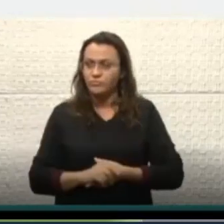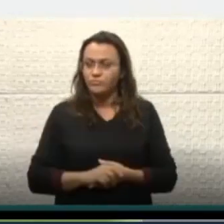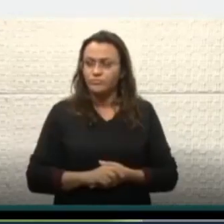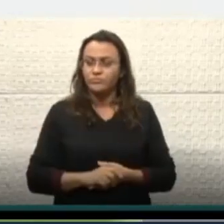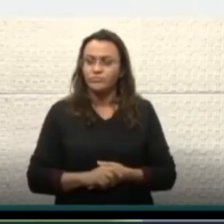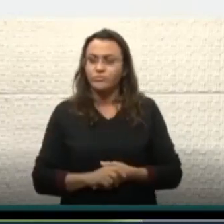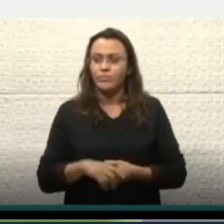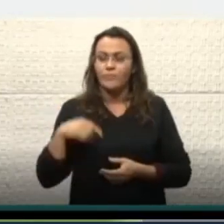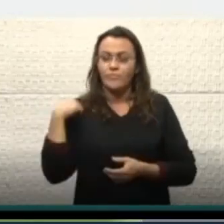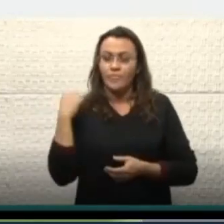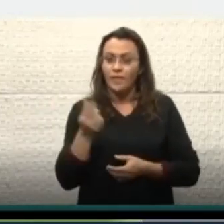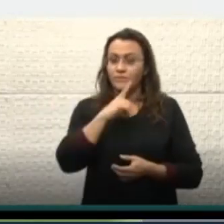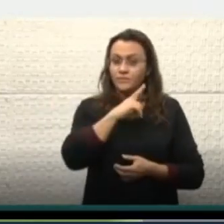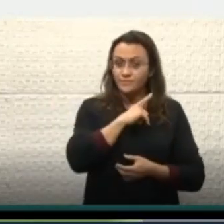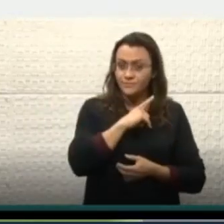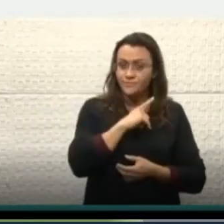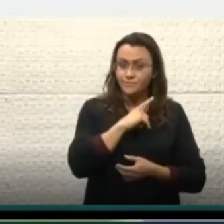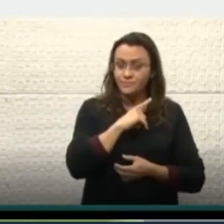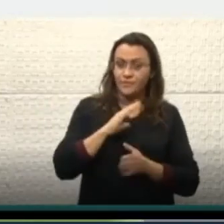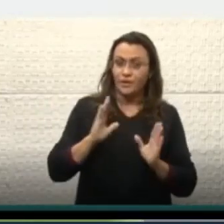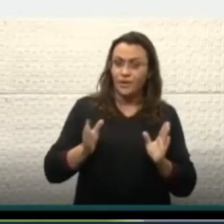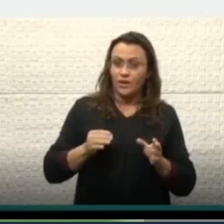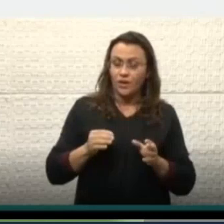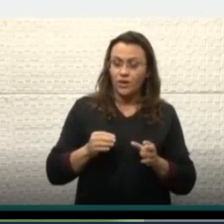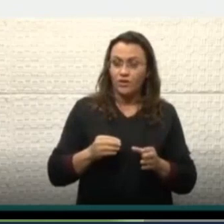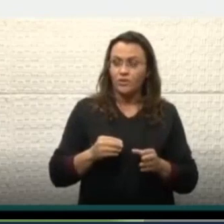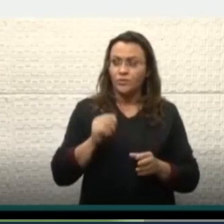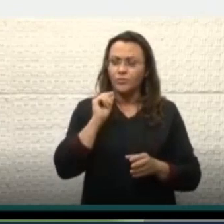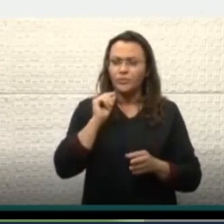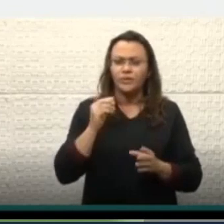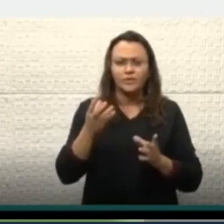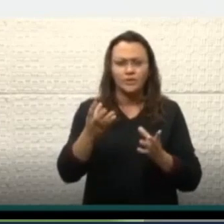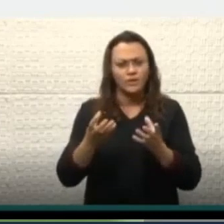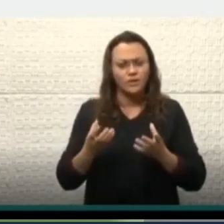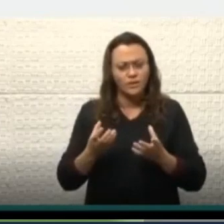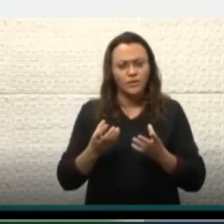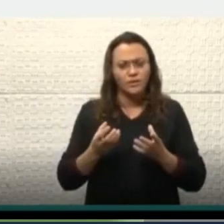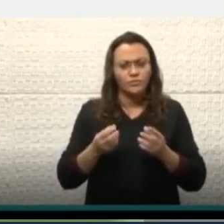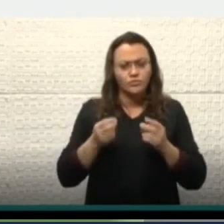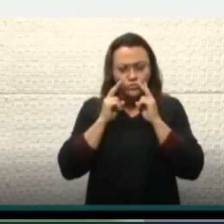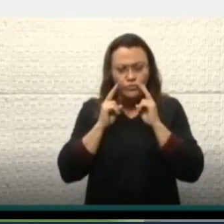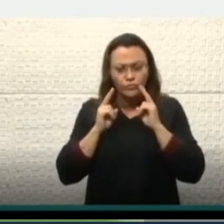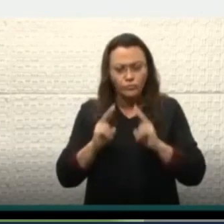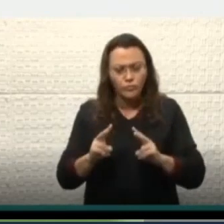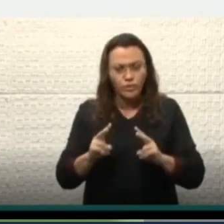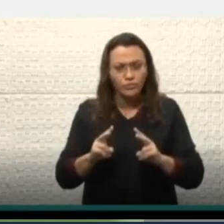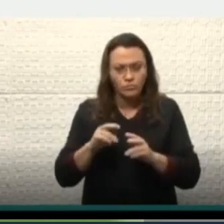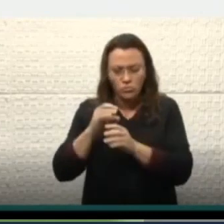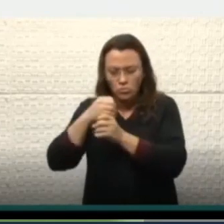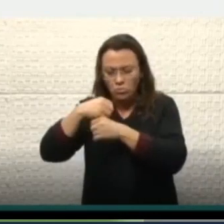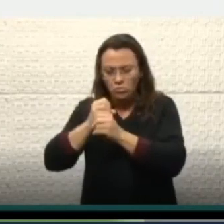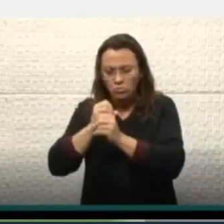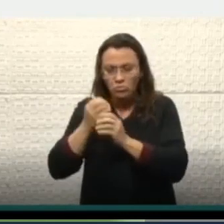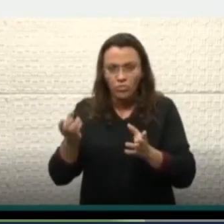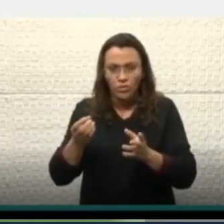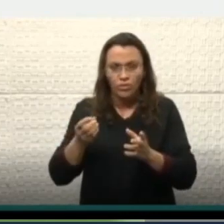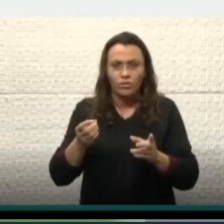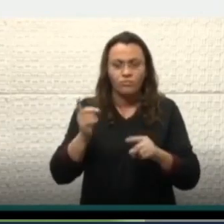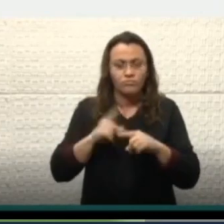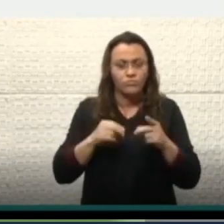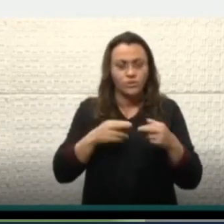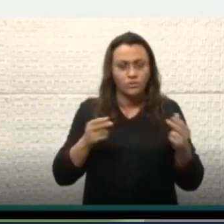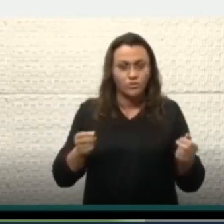A aula. E aí nós vamos ter, portanto, a resolução. O que é que nós esperamos ver nesses